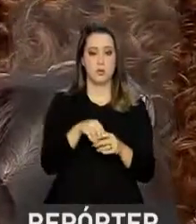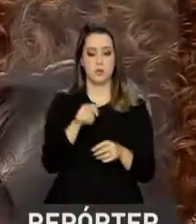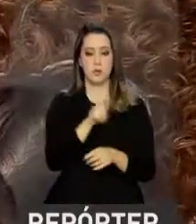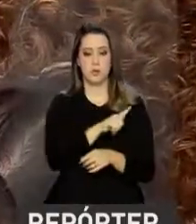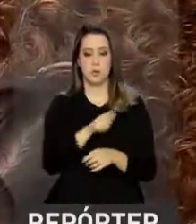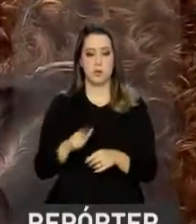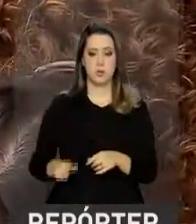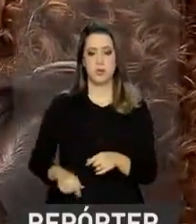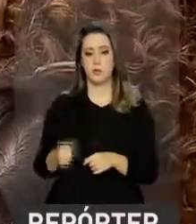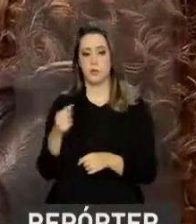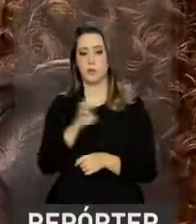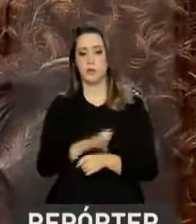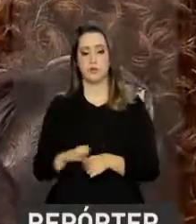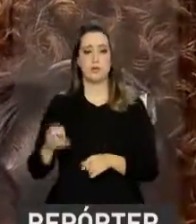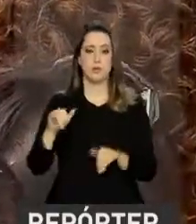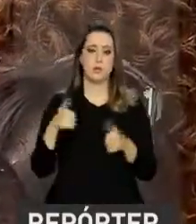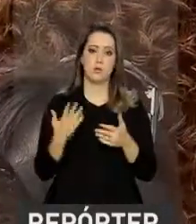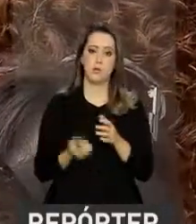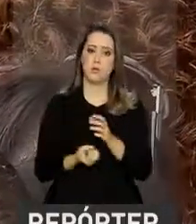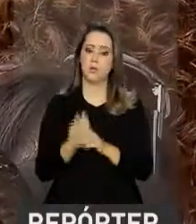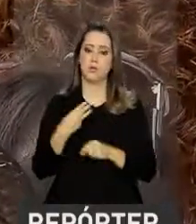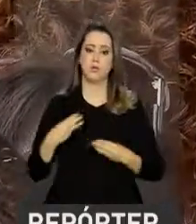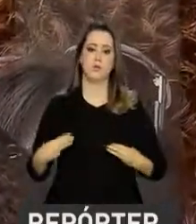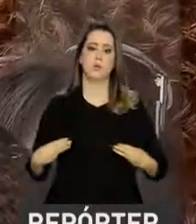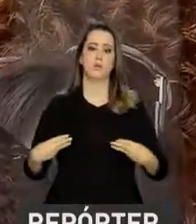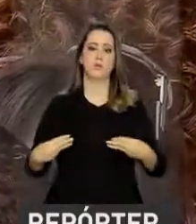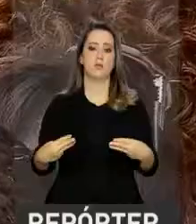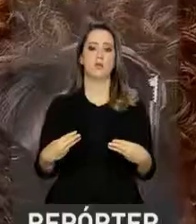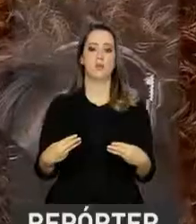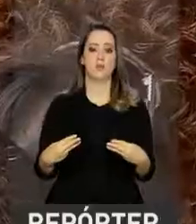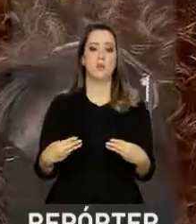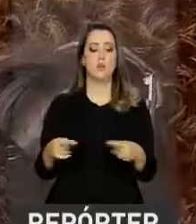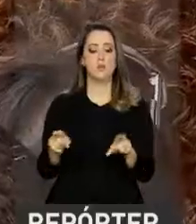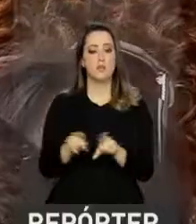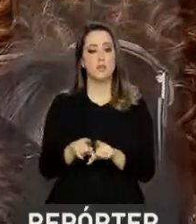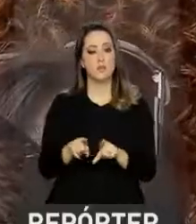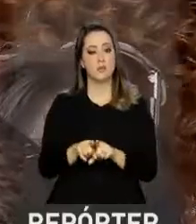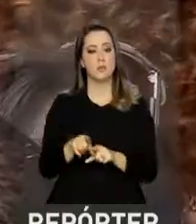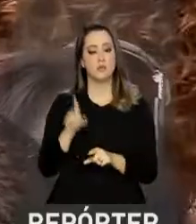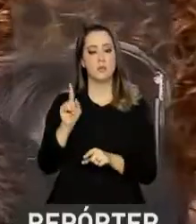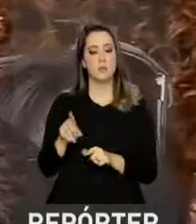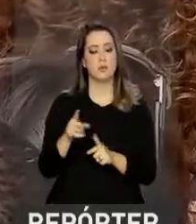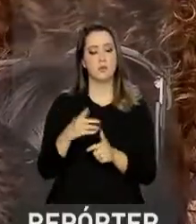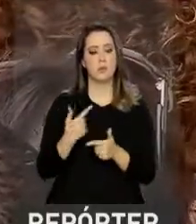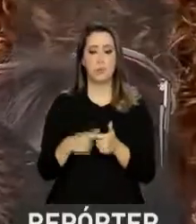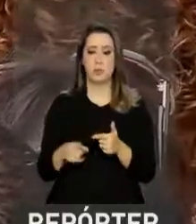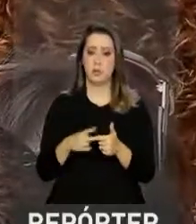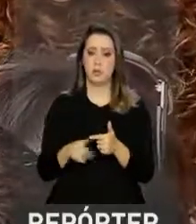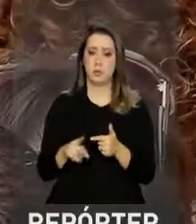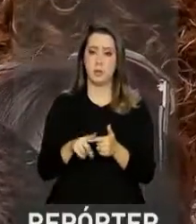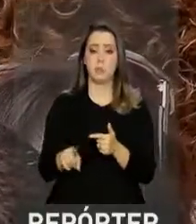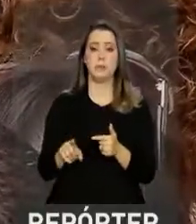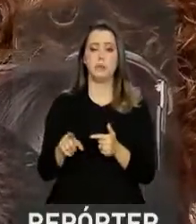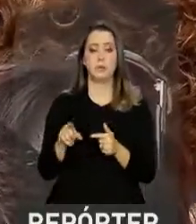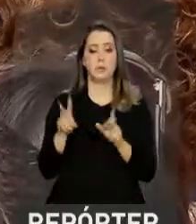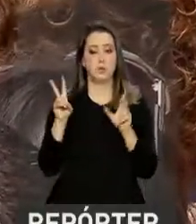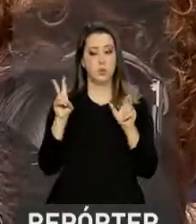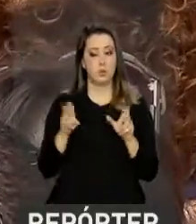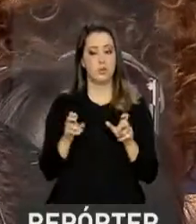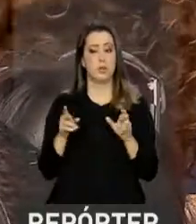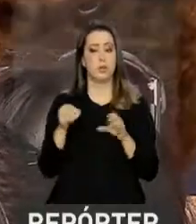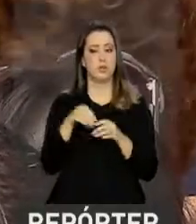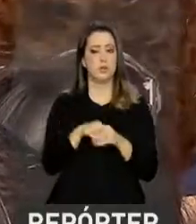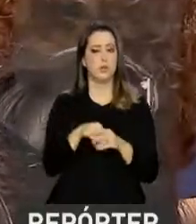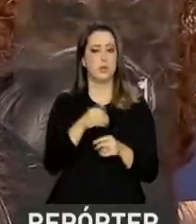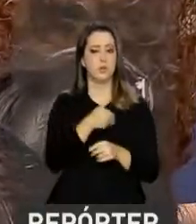estaduais e apae com a criação do messenger ou passa assim digamos também uma questão a ser tratada pelo governo federal